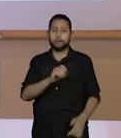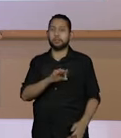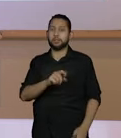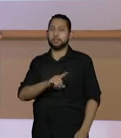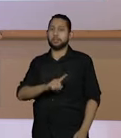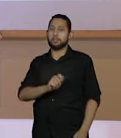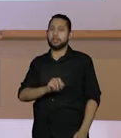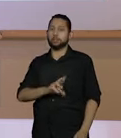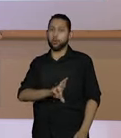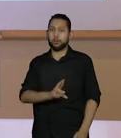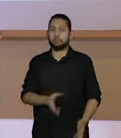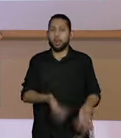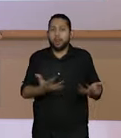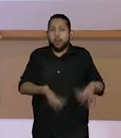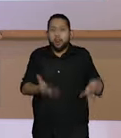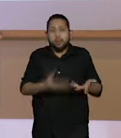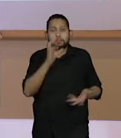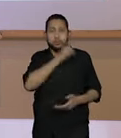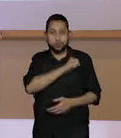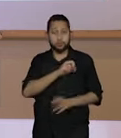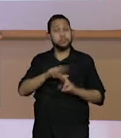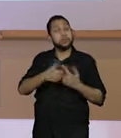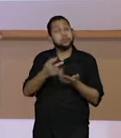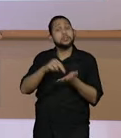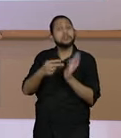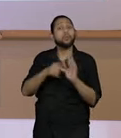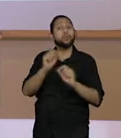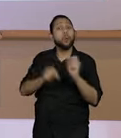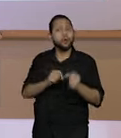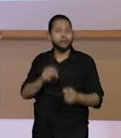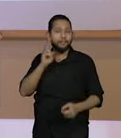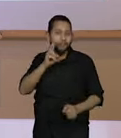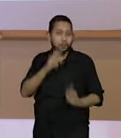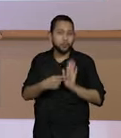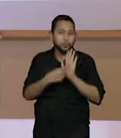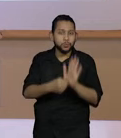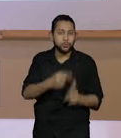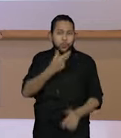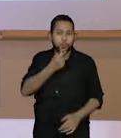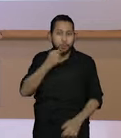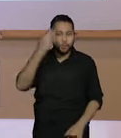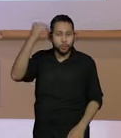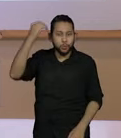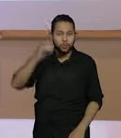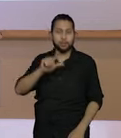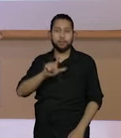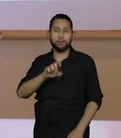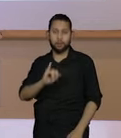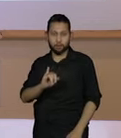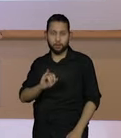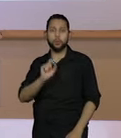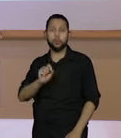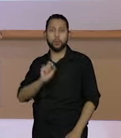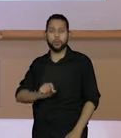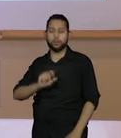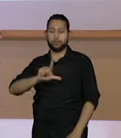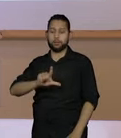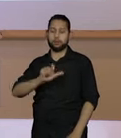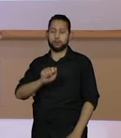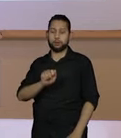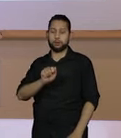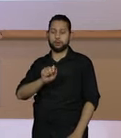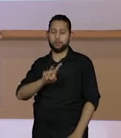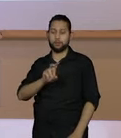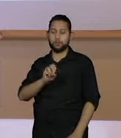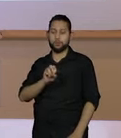experimento, então, eles obedecem à lei de Lavoisier. Por quê? Porque, no caso da lei de